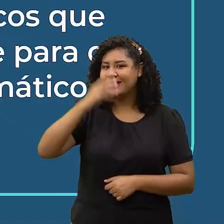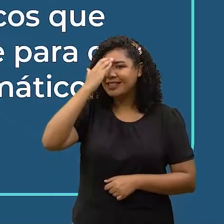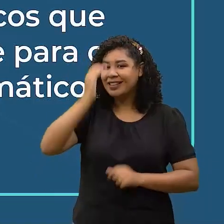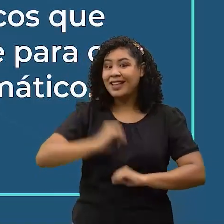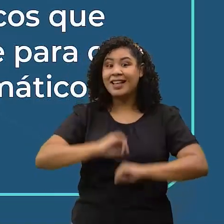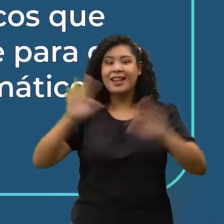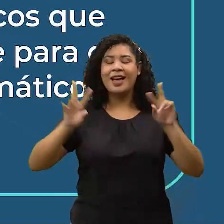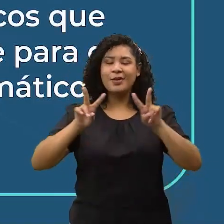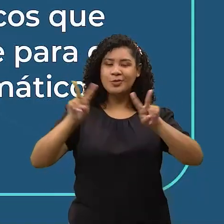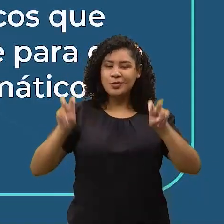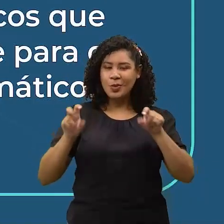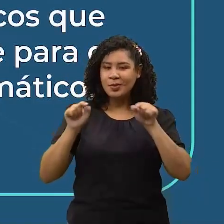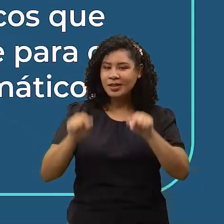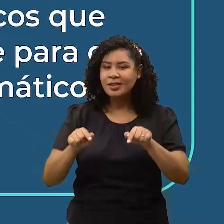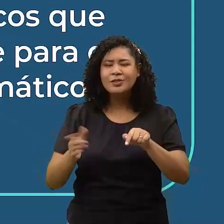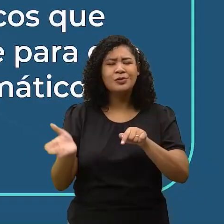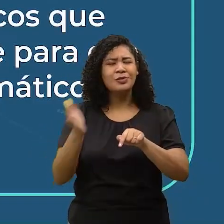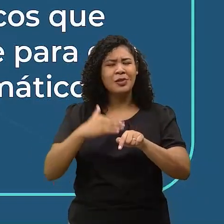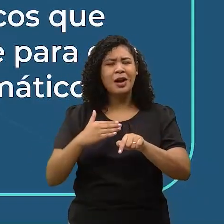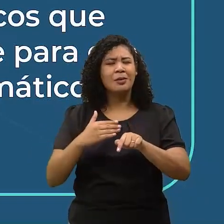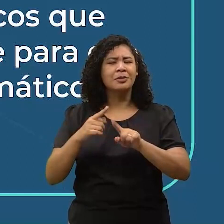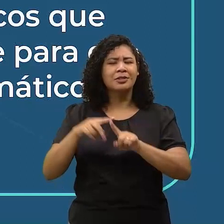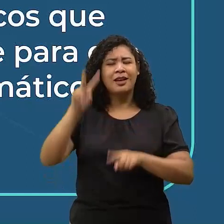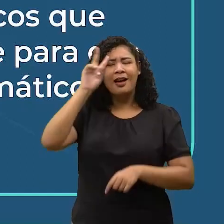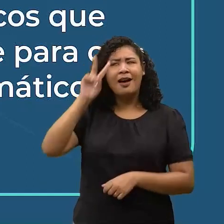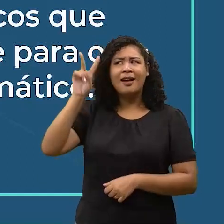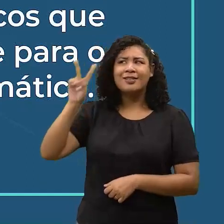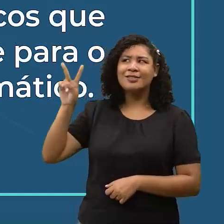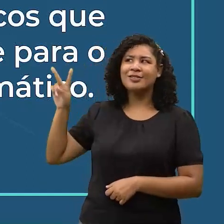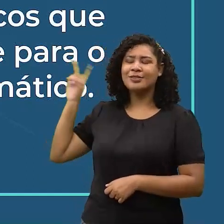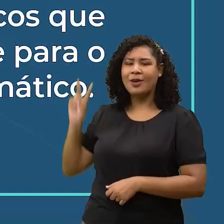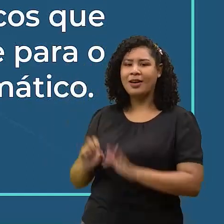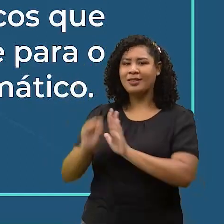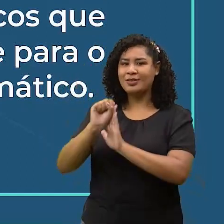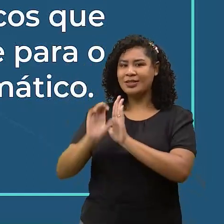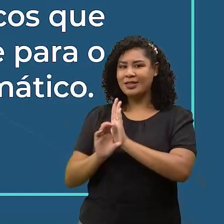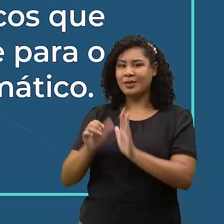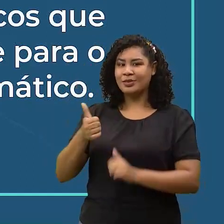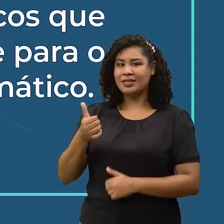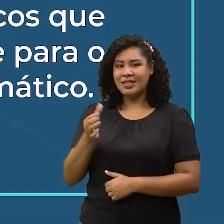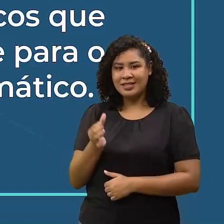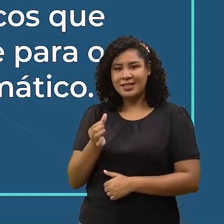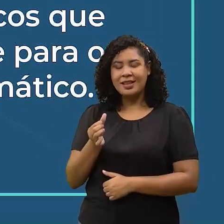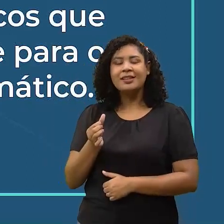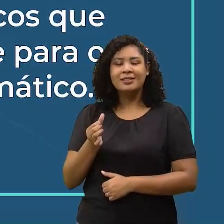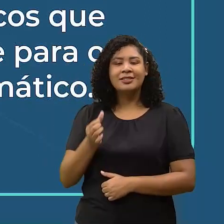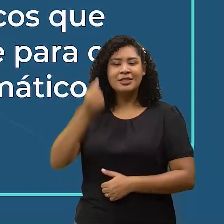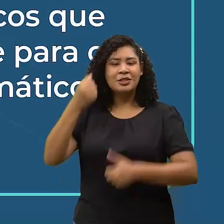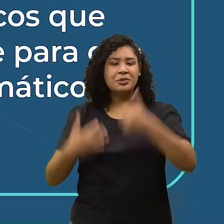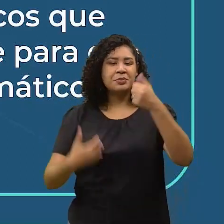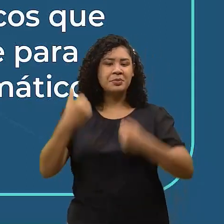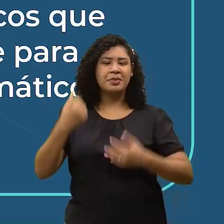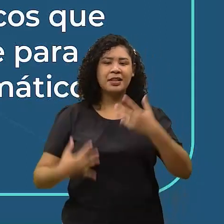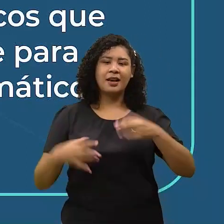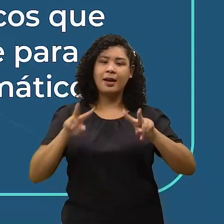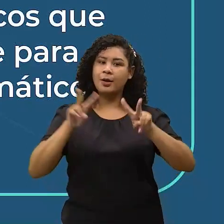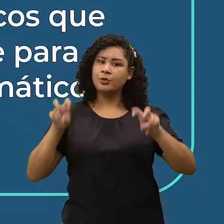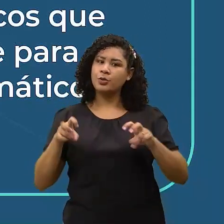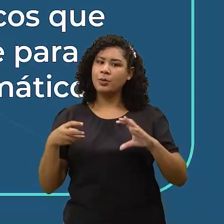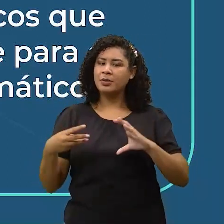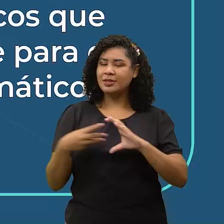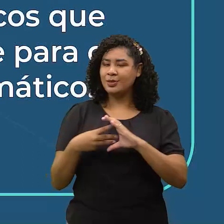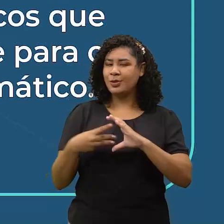precisa voltar na história, lá por volta do século XVI, e falar sobre o que é a citologia, sobre os